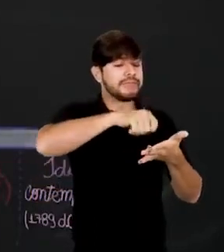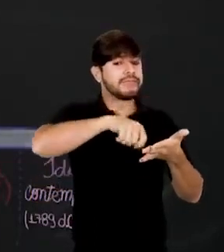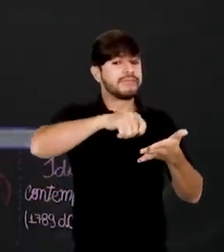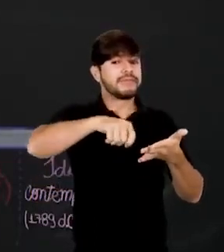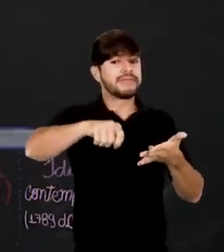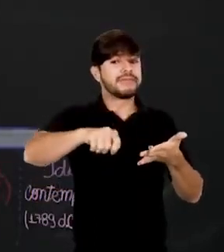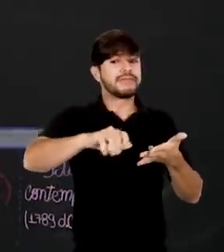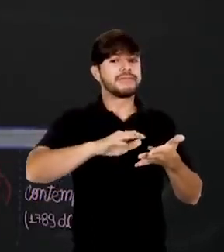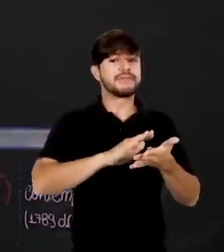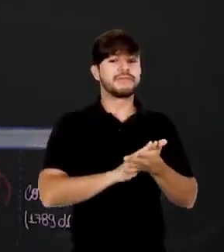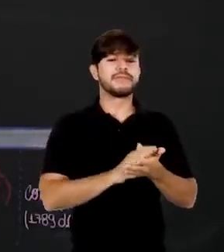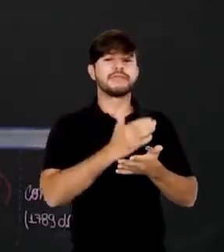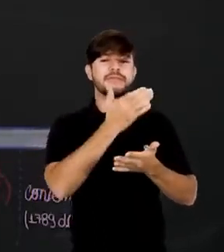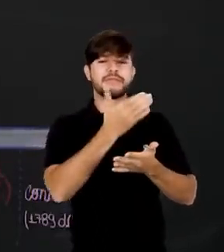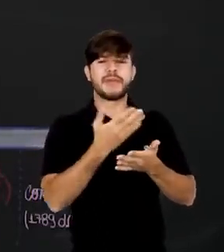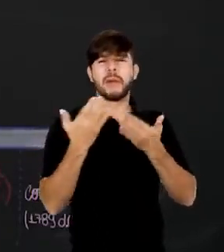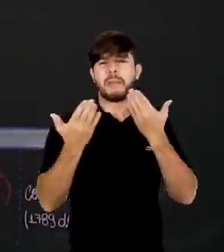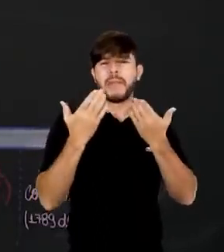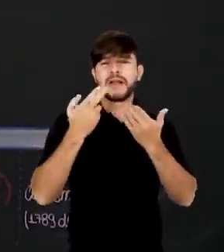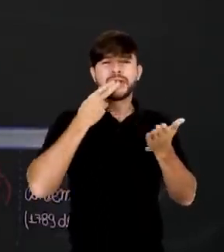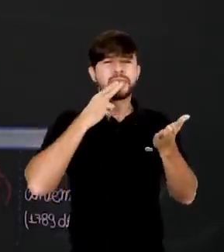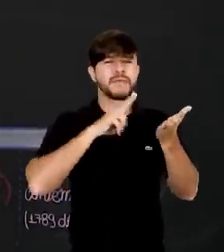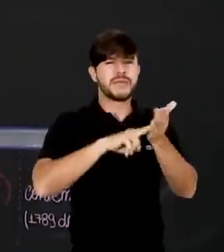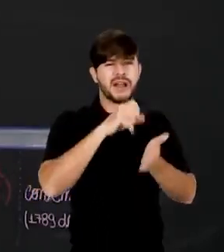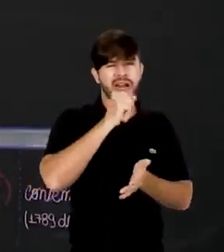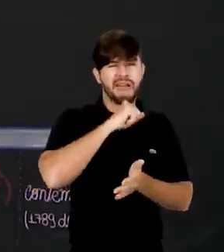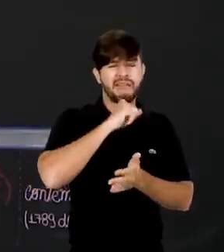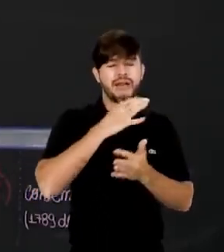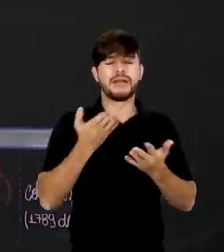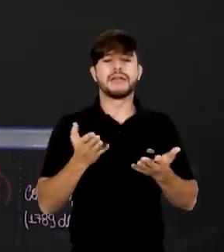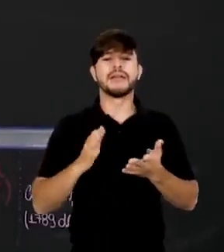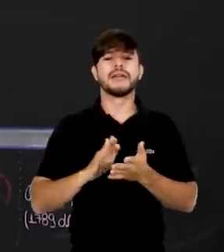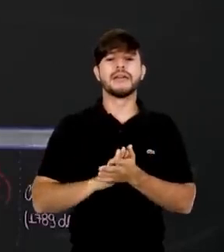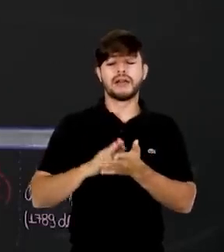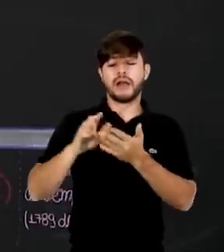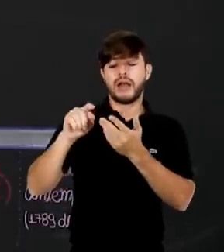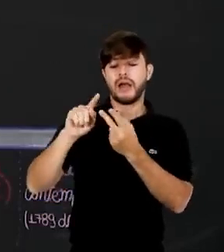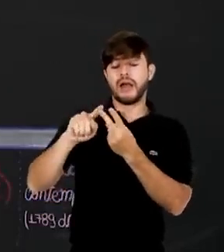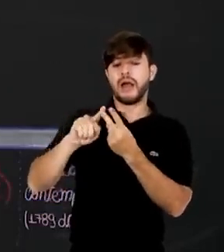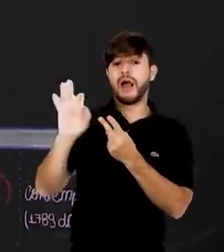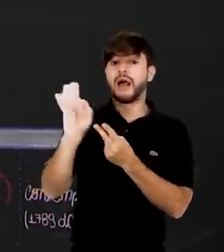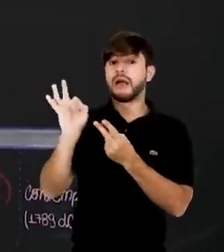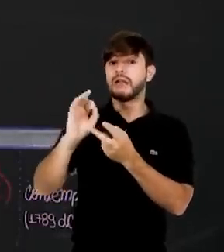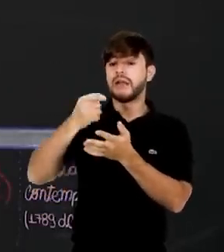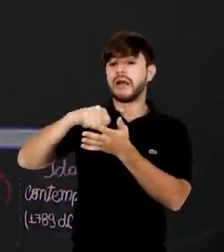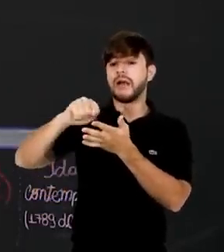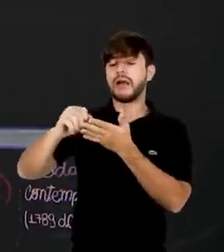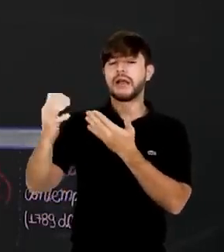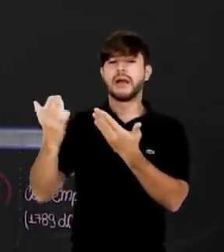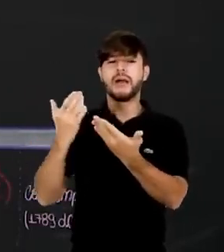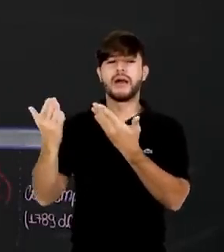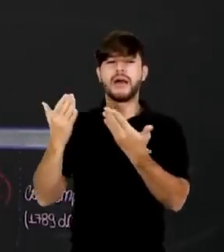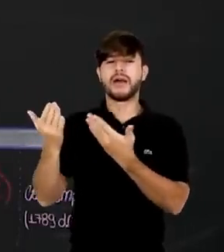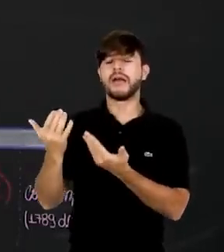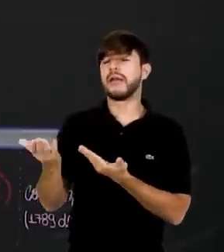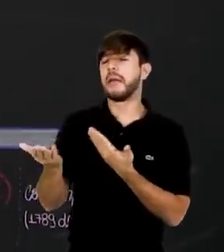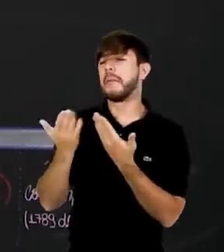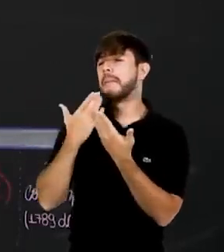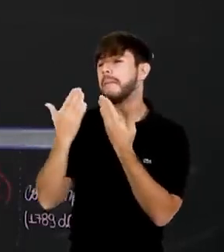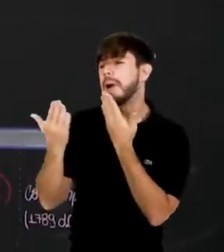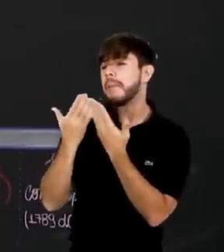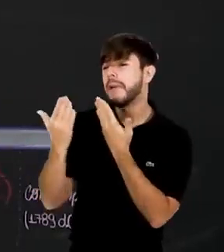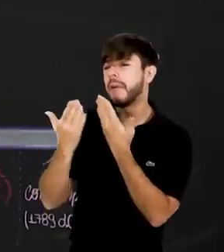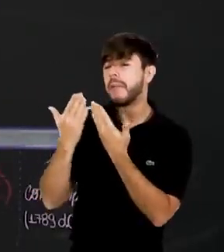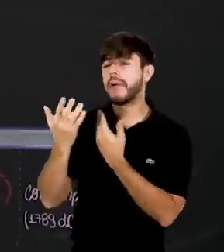com essa ilustração de uma carta antiga, né? E os não escritos, que é aqui representado com o que pode ser